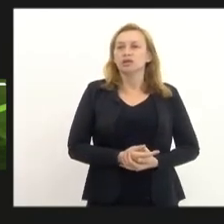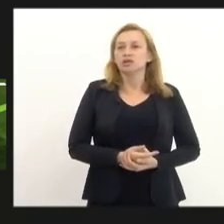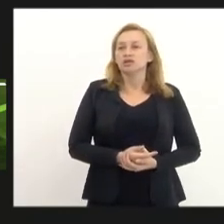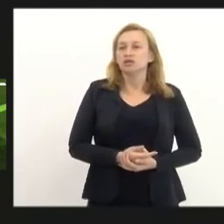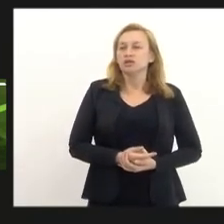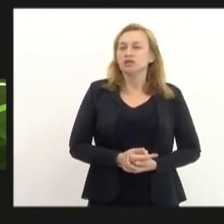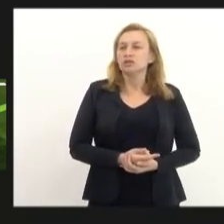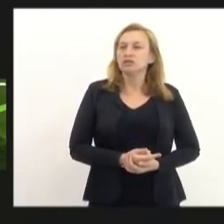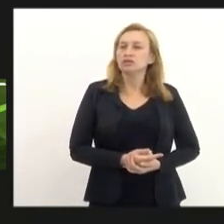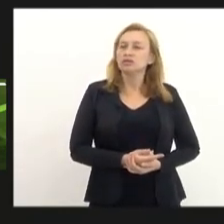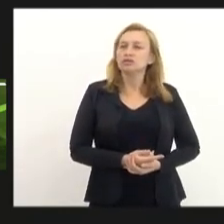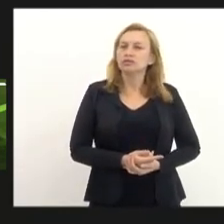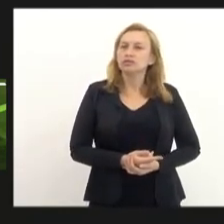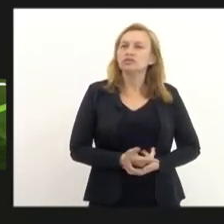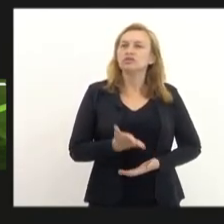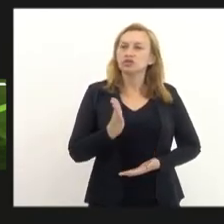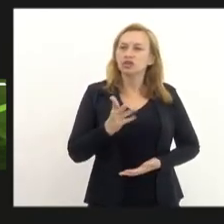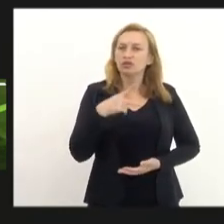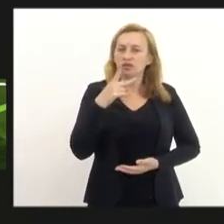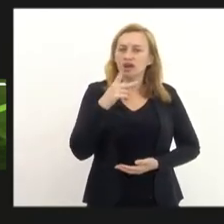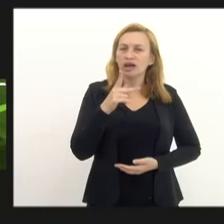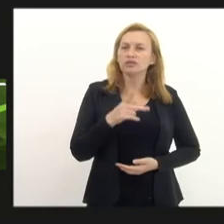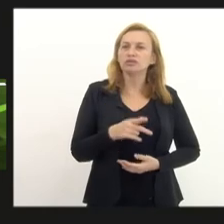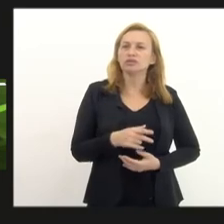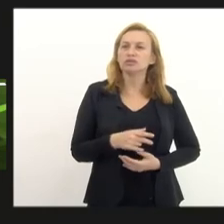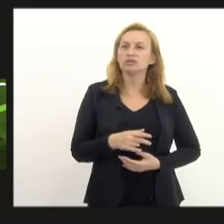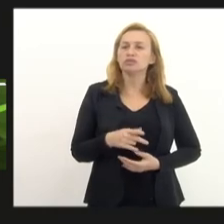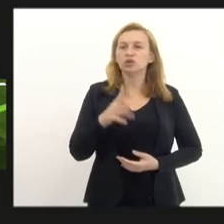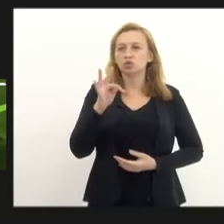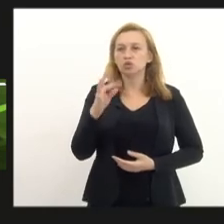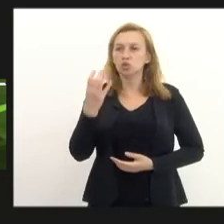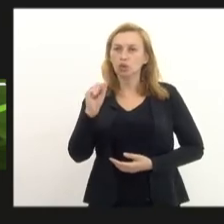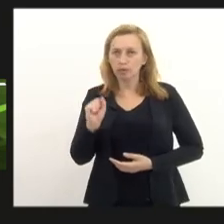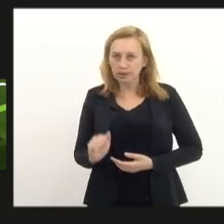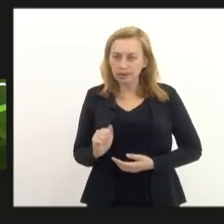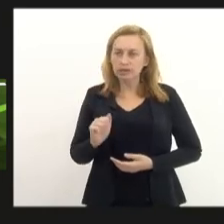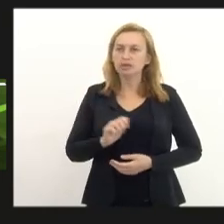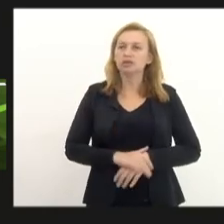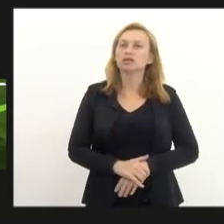inclusive foi dito também pelo Thomas,